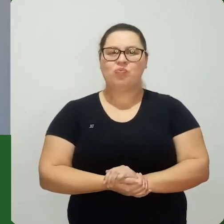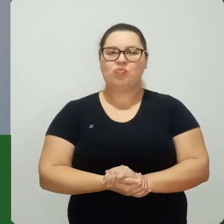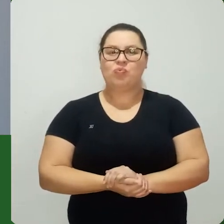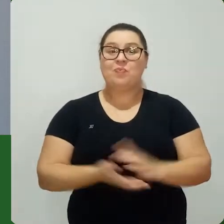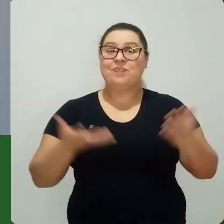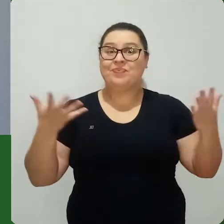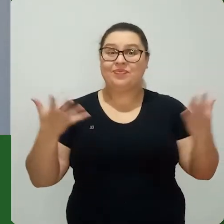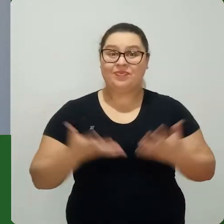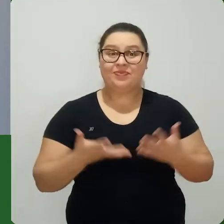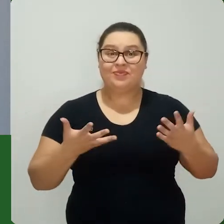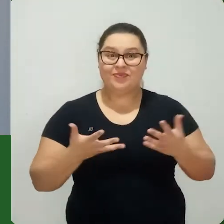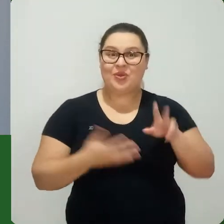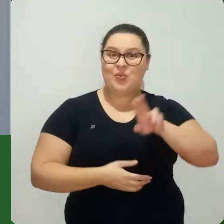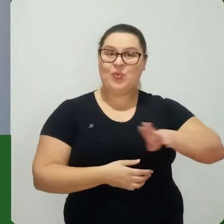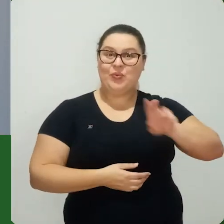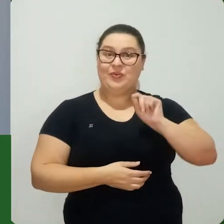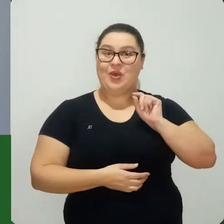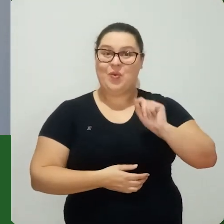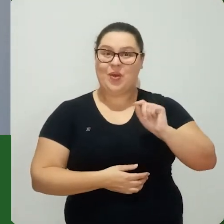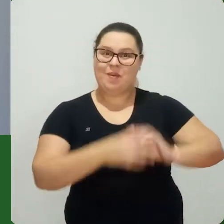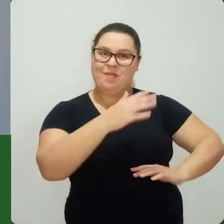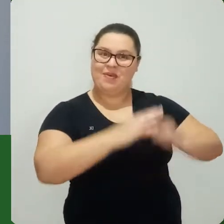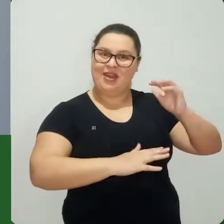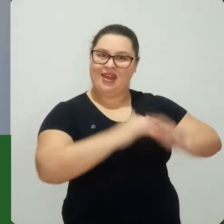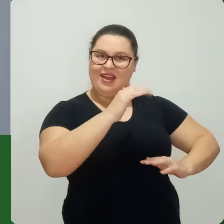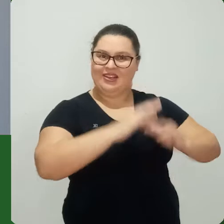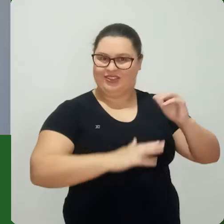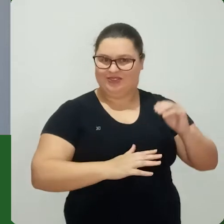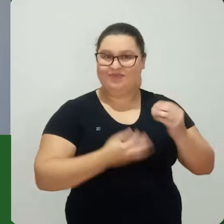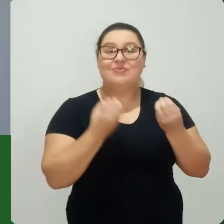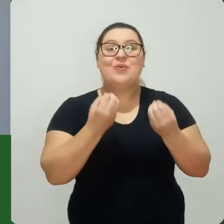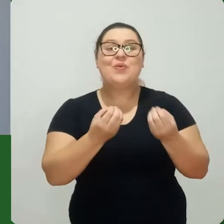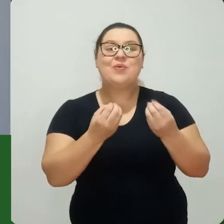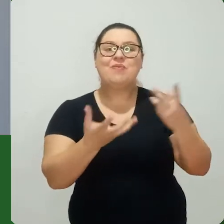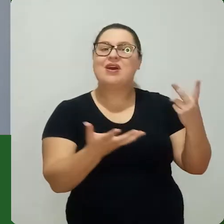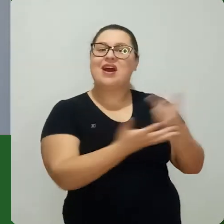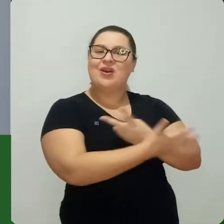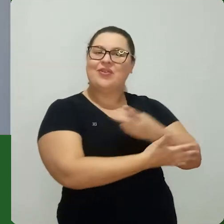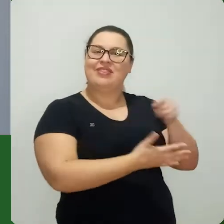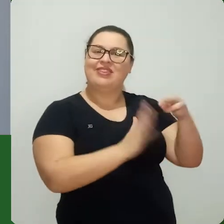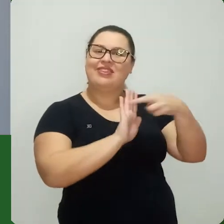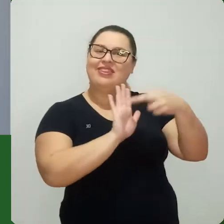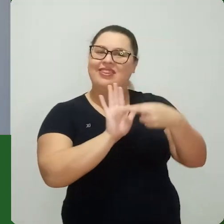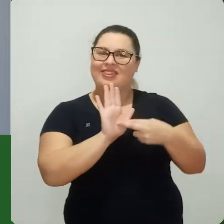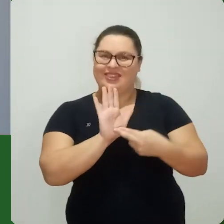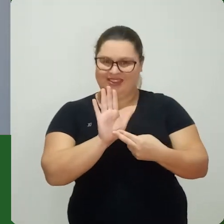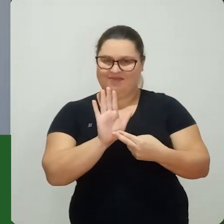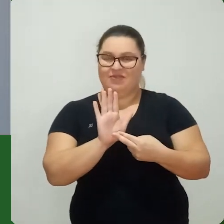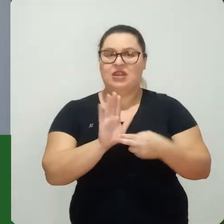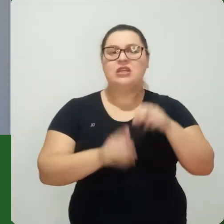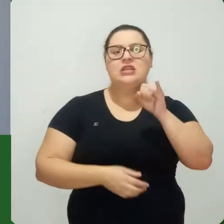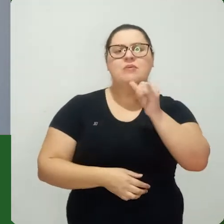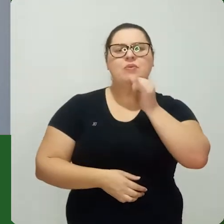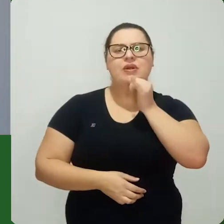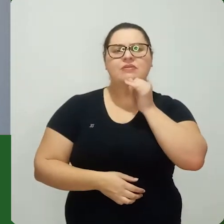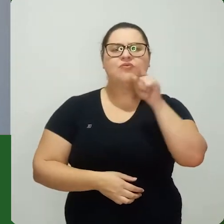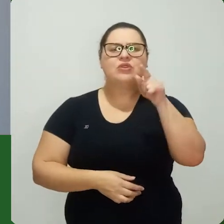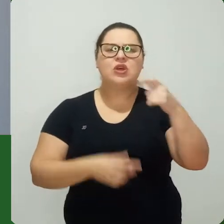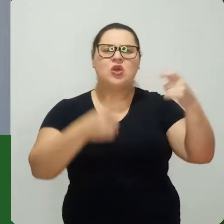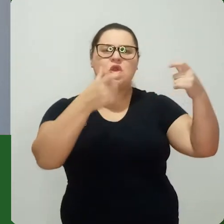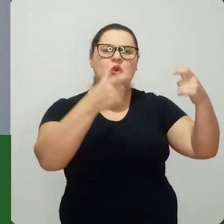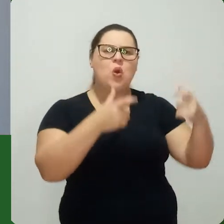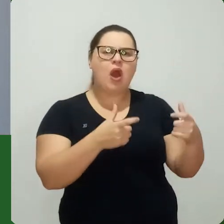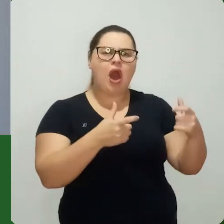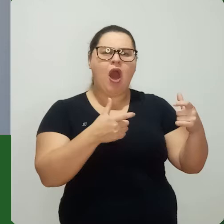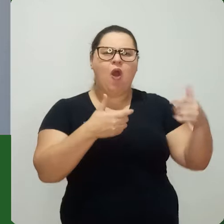esse princípio? A ideia é que se eu tiver um local totalmente fechado, totalmente isolado, que não entre nenhum pontinho de luz, quer dizer, quase que não